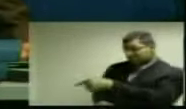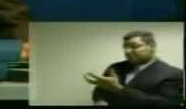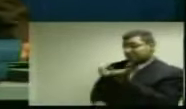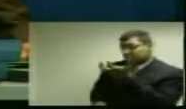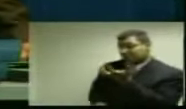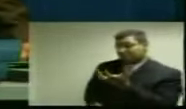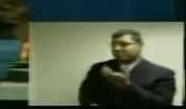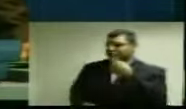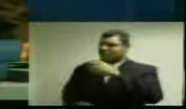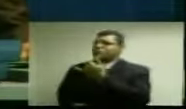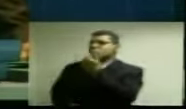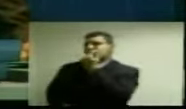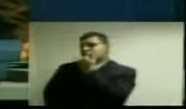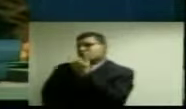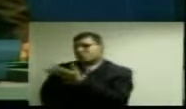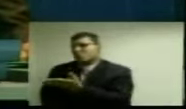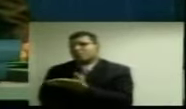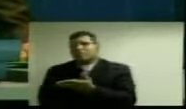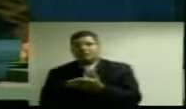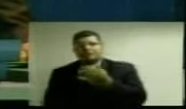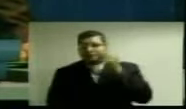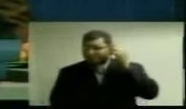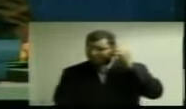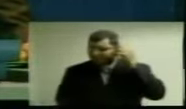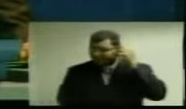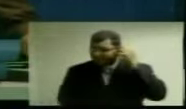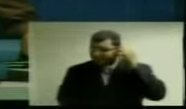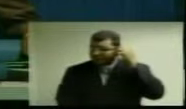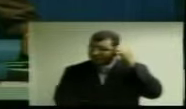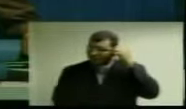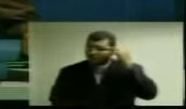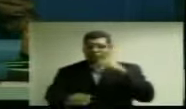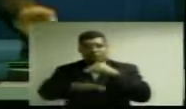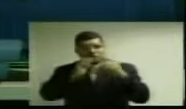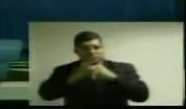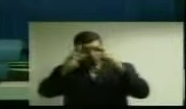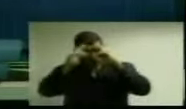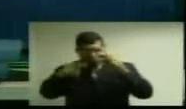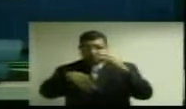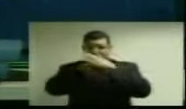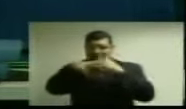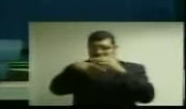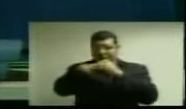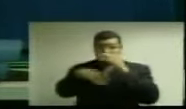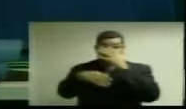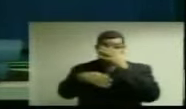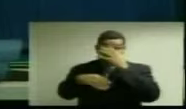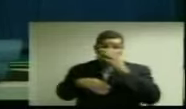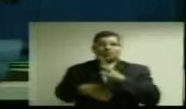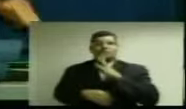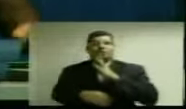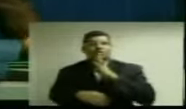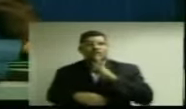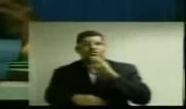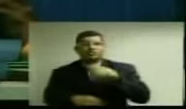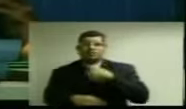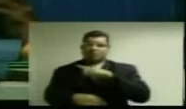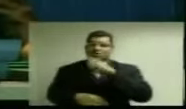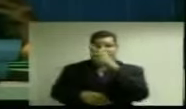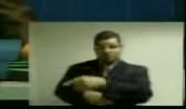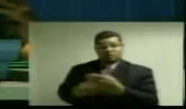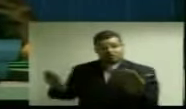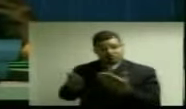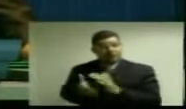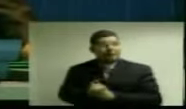Excelência vai me desculpar. Com todo o respeito, carinho, reconhecimento que tenho por Vossa